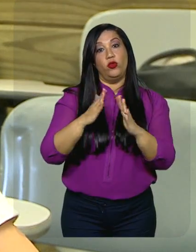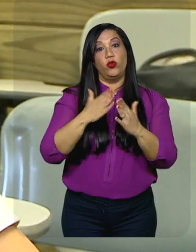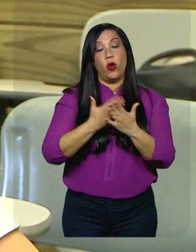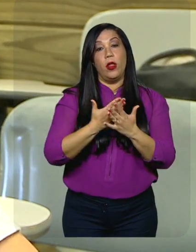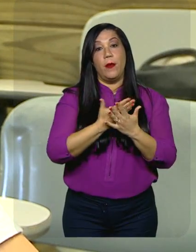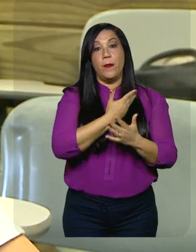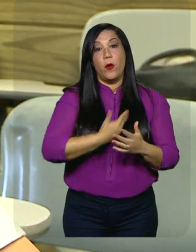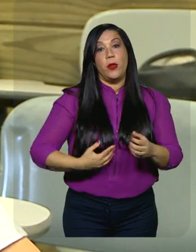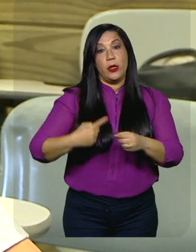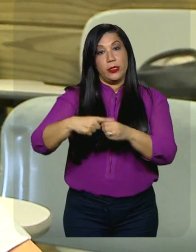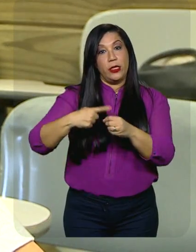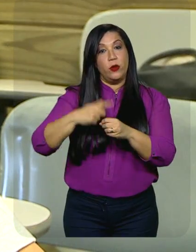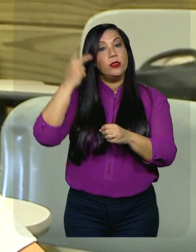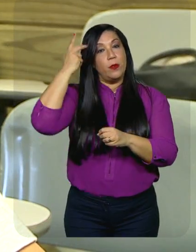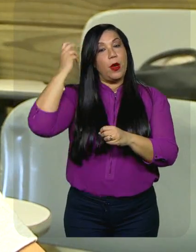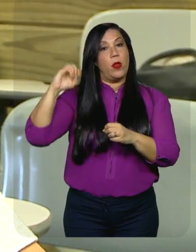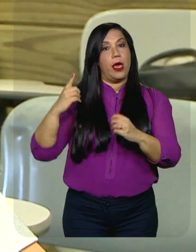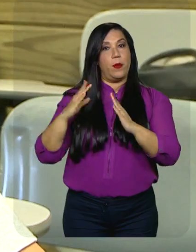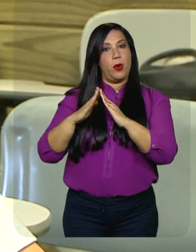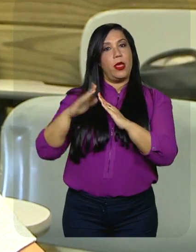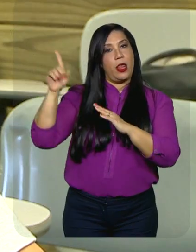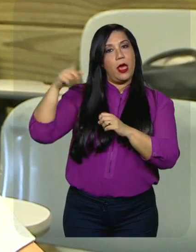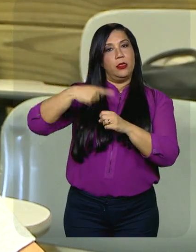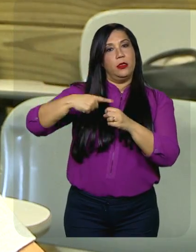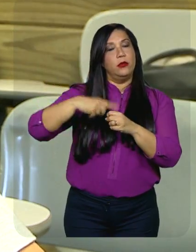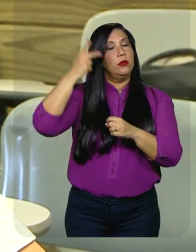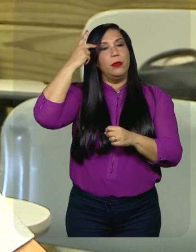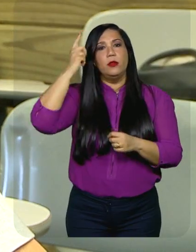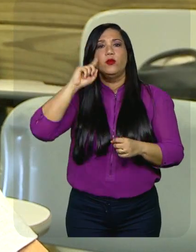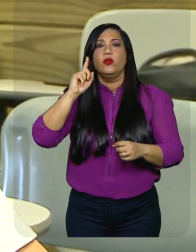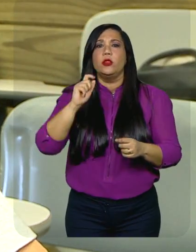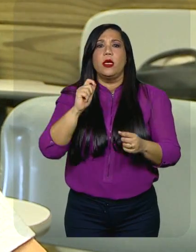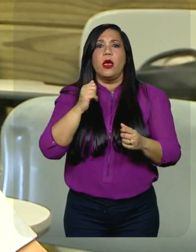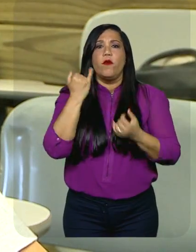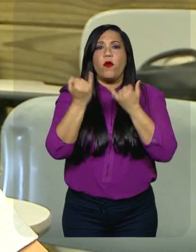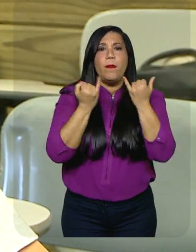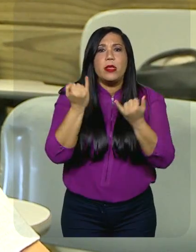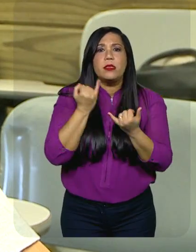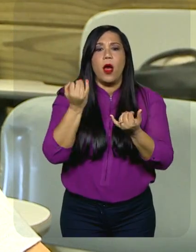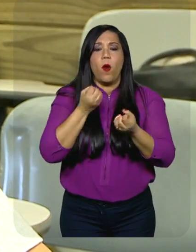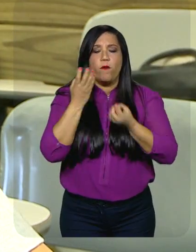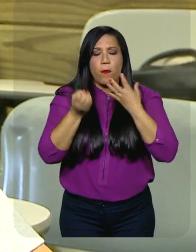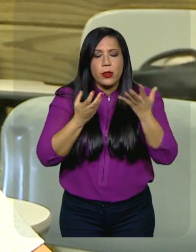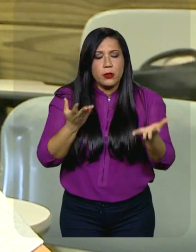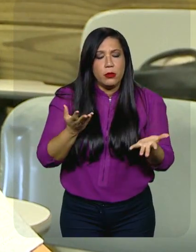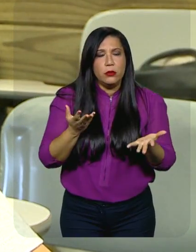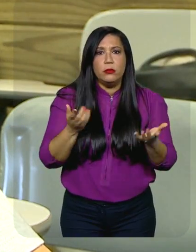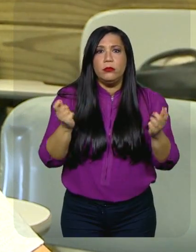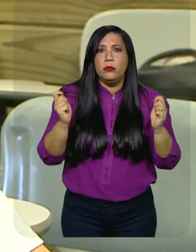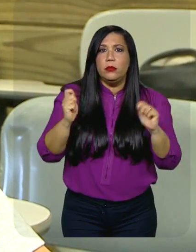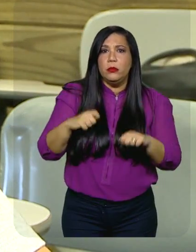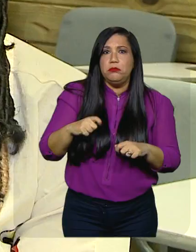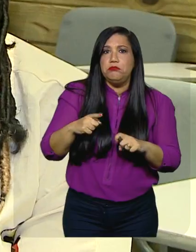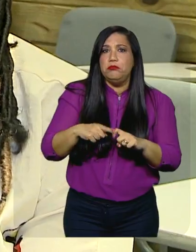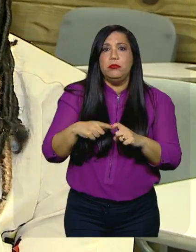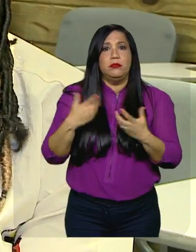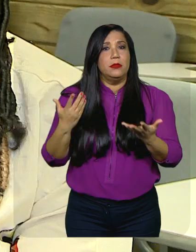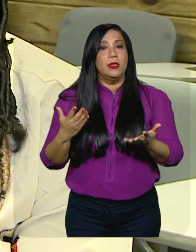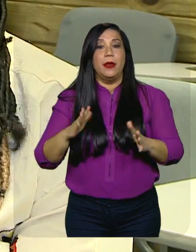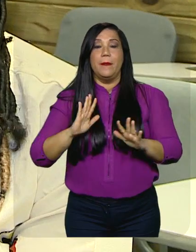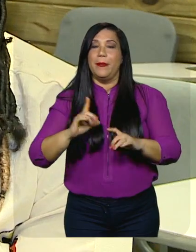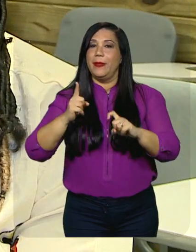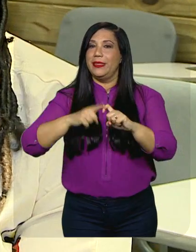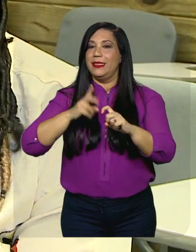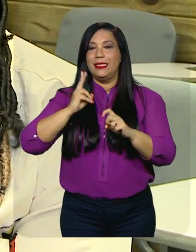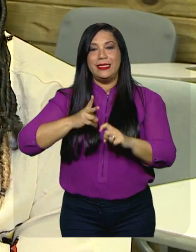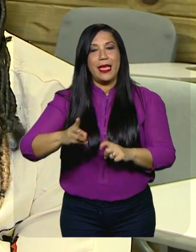São Paulo, porque eu morei lá uma época, e eu não tinha acesso, eu não sabia da possibilidade de medicina. Para mim, nem existia. Medicina